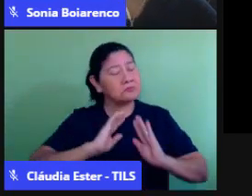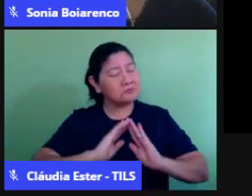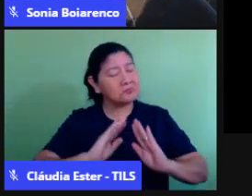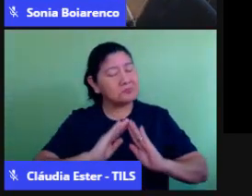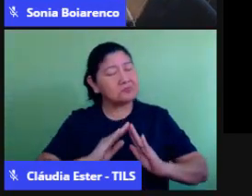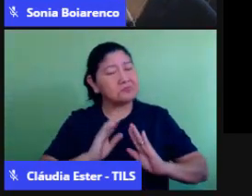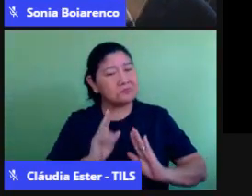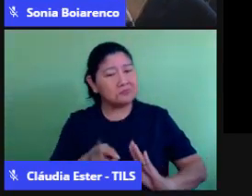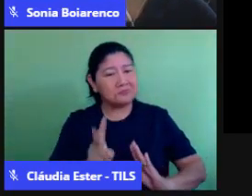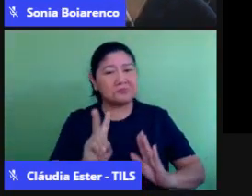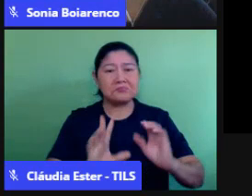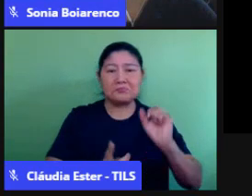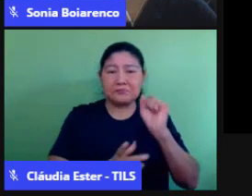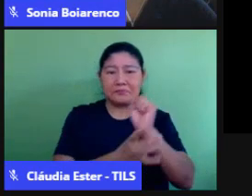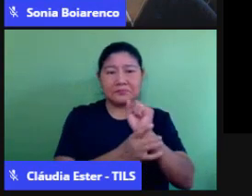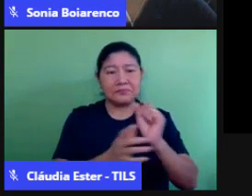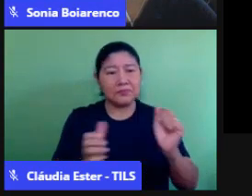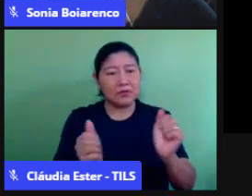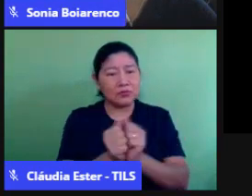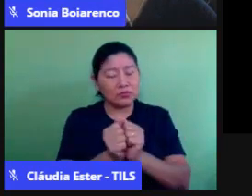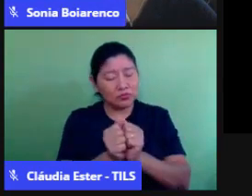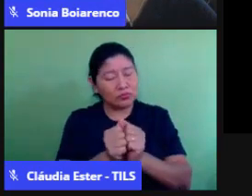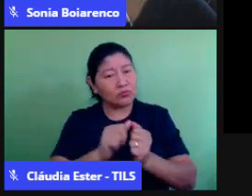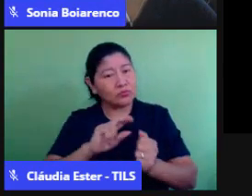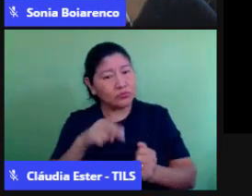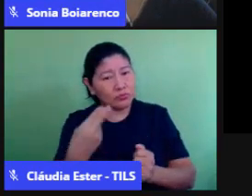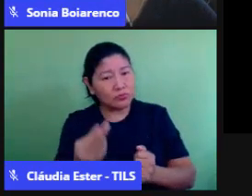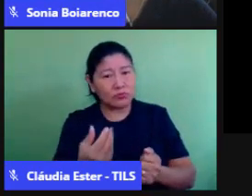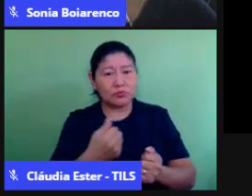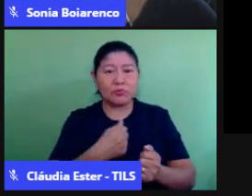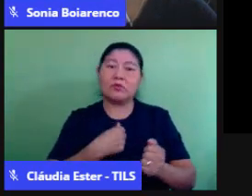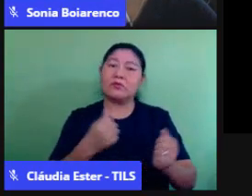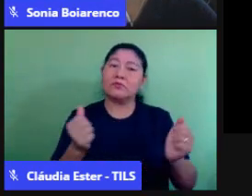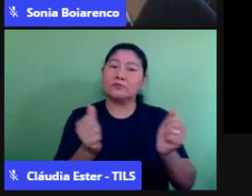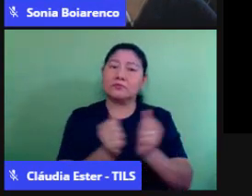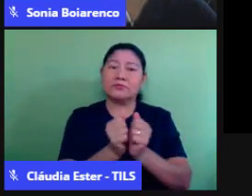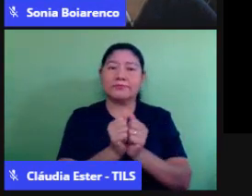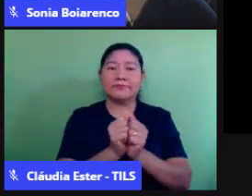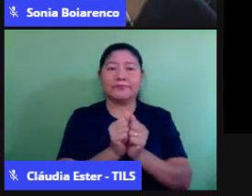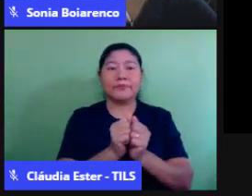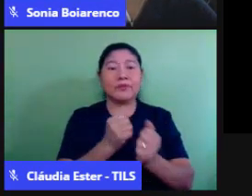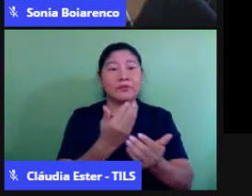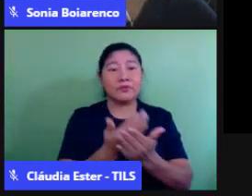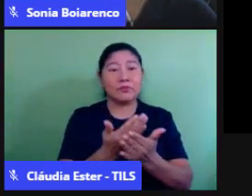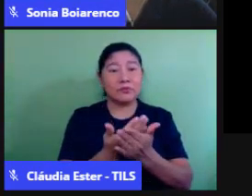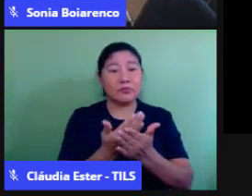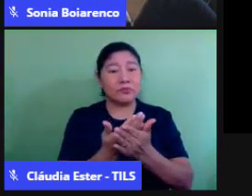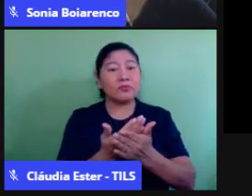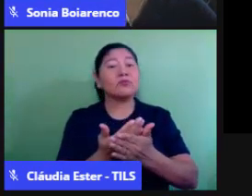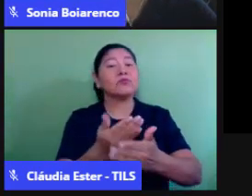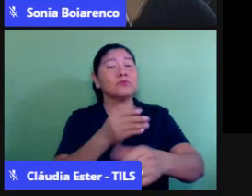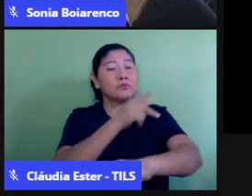pedagógicas, para além desse momento tão bonito de formação que nós